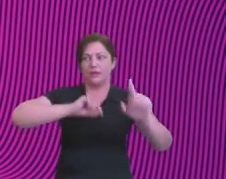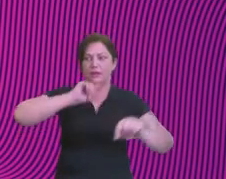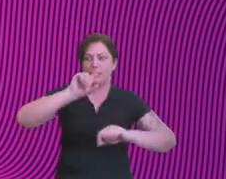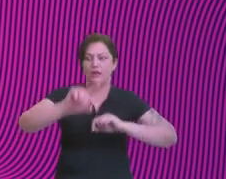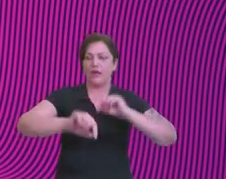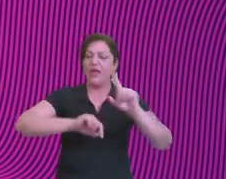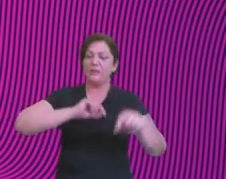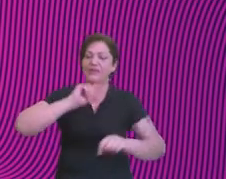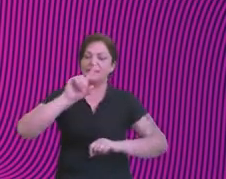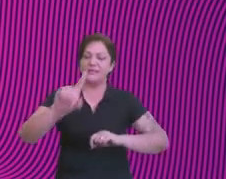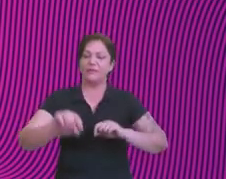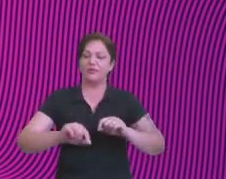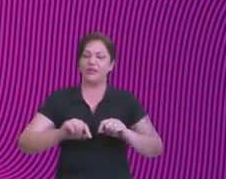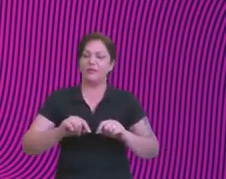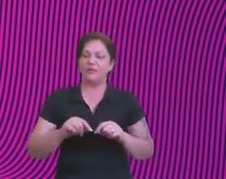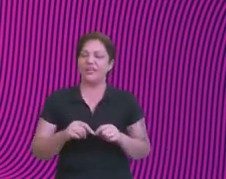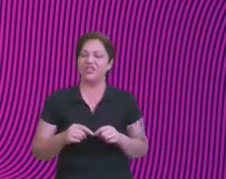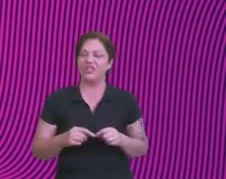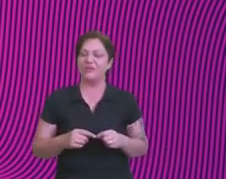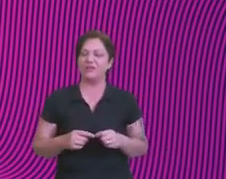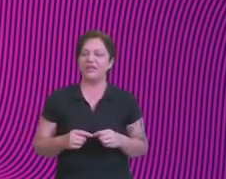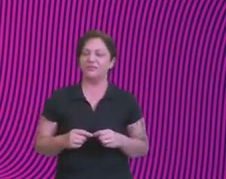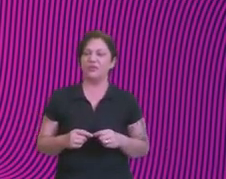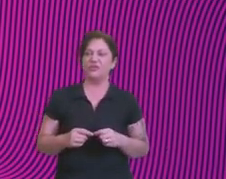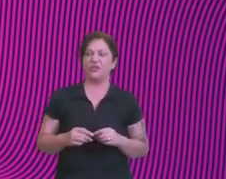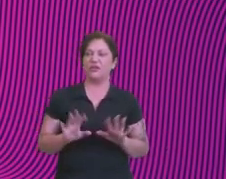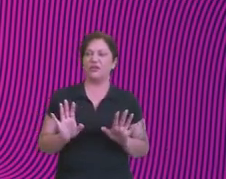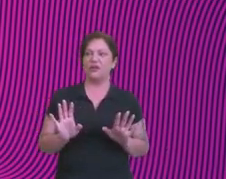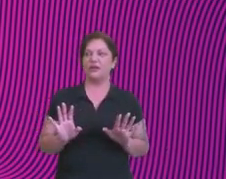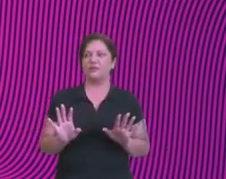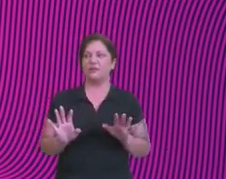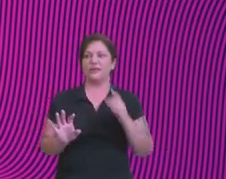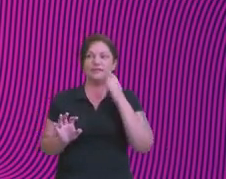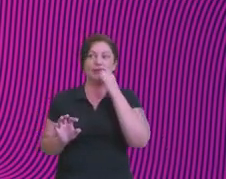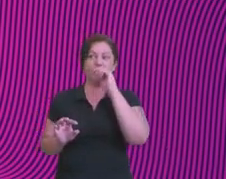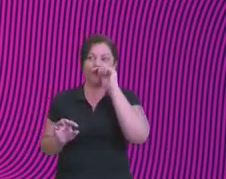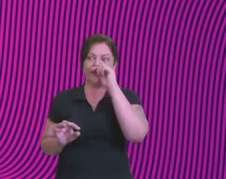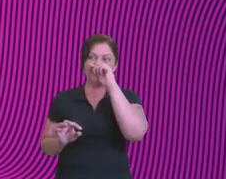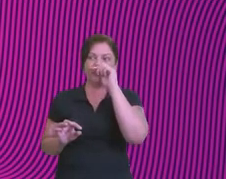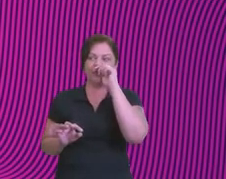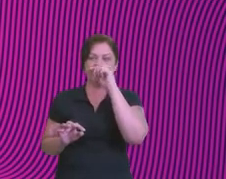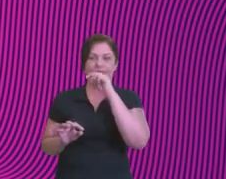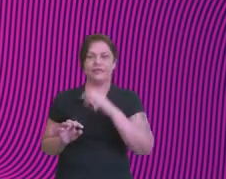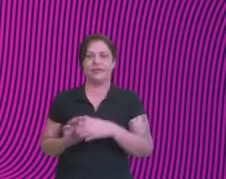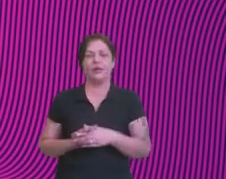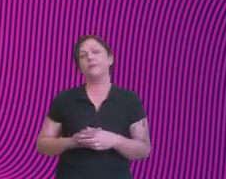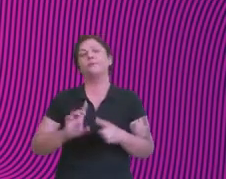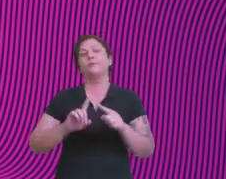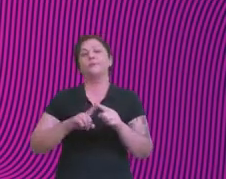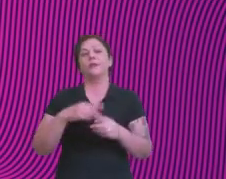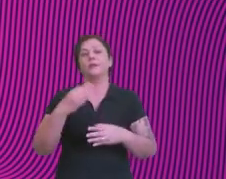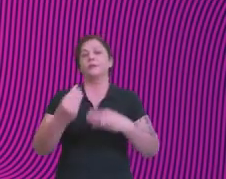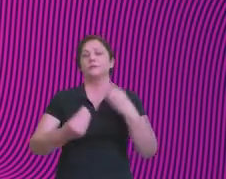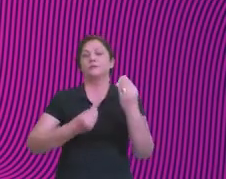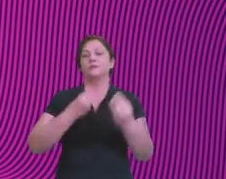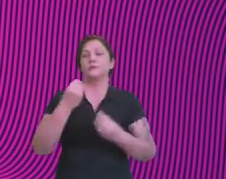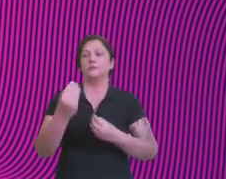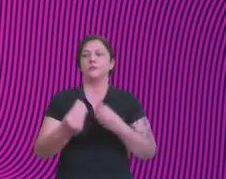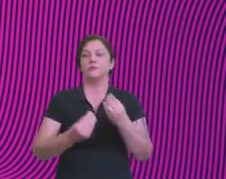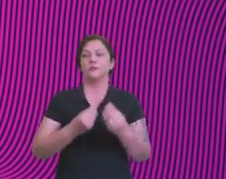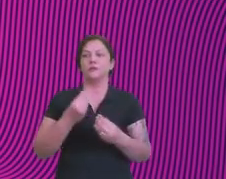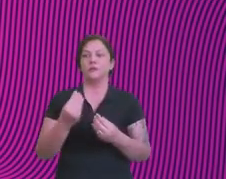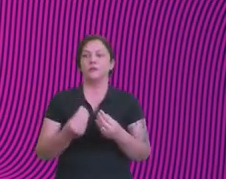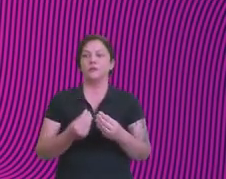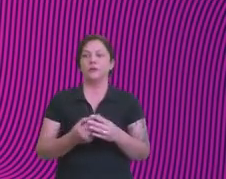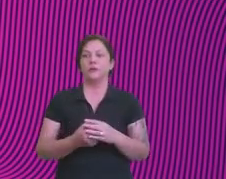gente faz o cateterismo da artéria hepática, de preferência seletivando a artéria hepática nutridora do tumor, e faz essa